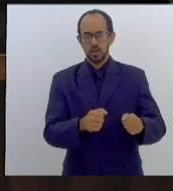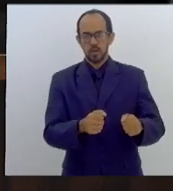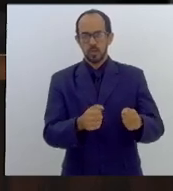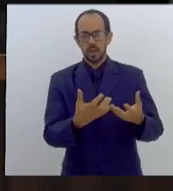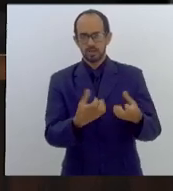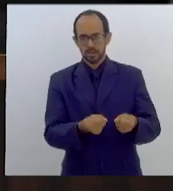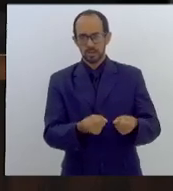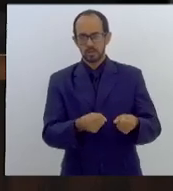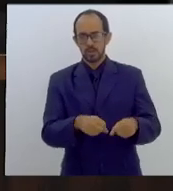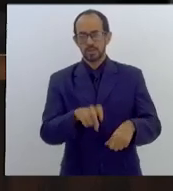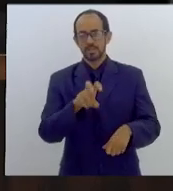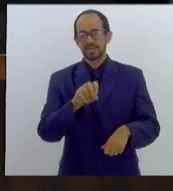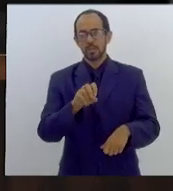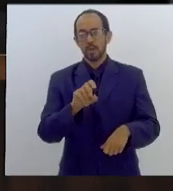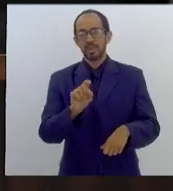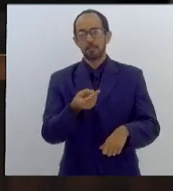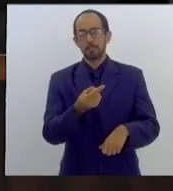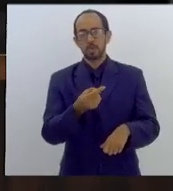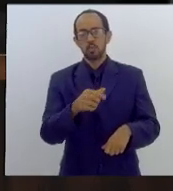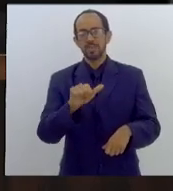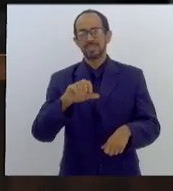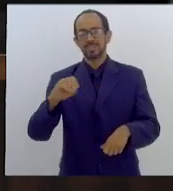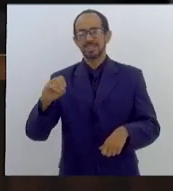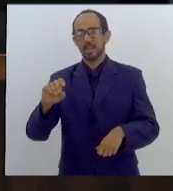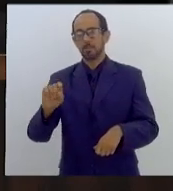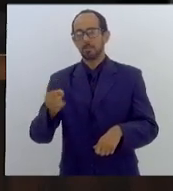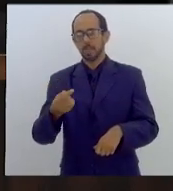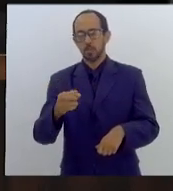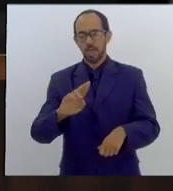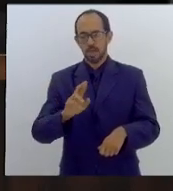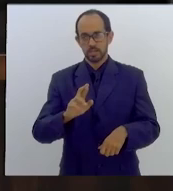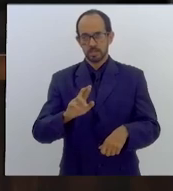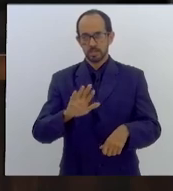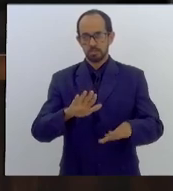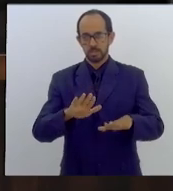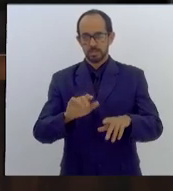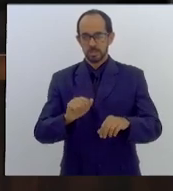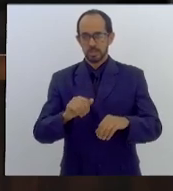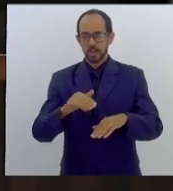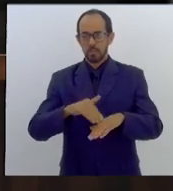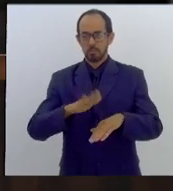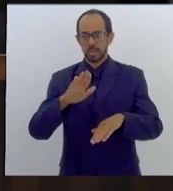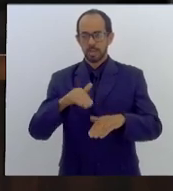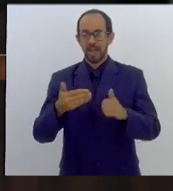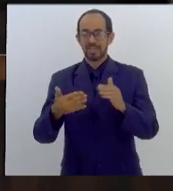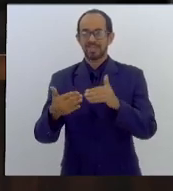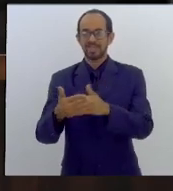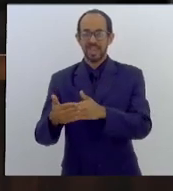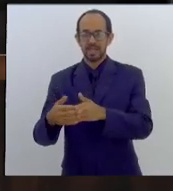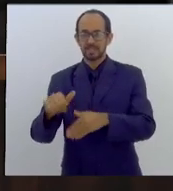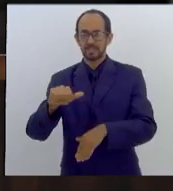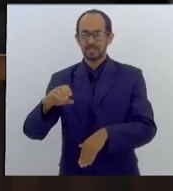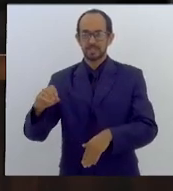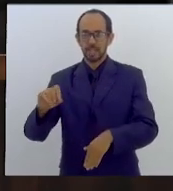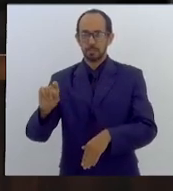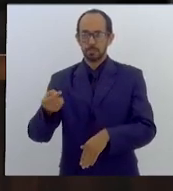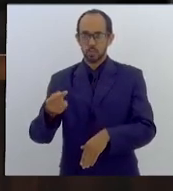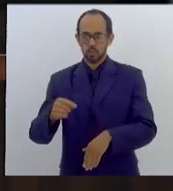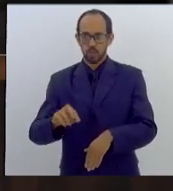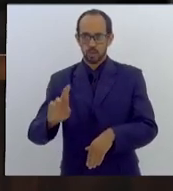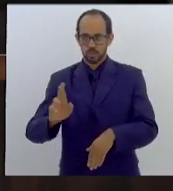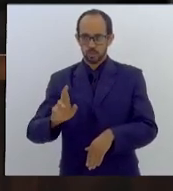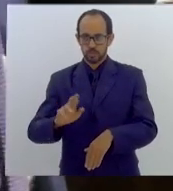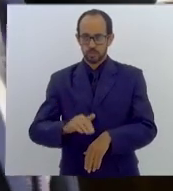entre R$50 mil e R$100 mil. Na verdade, ele estende os, até R$100 mil. Presidente, para